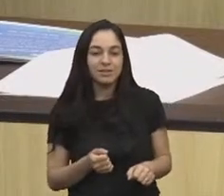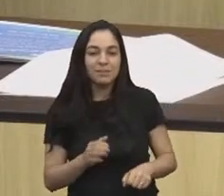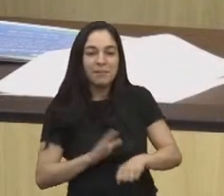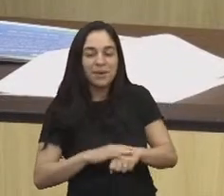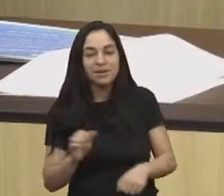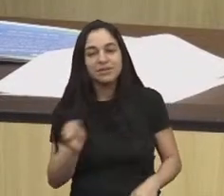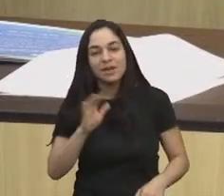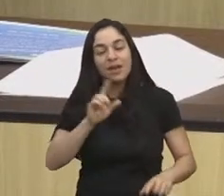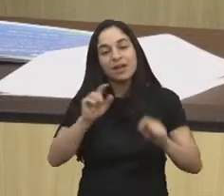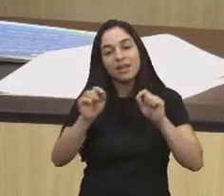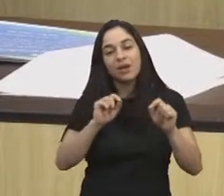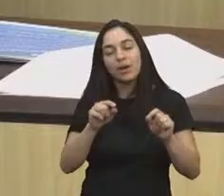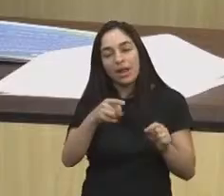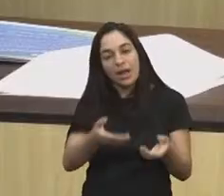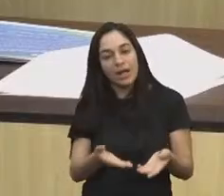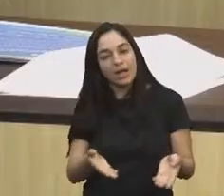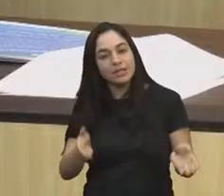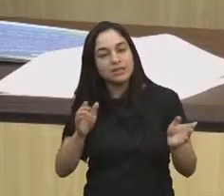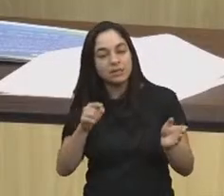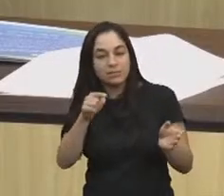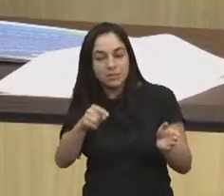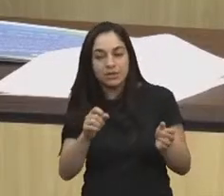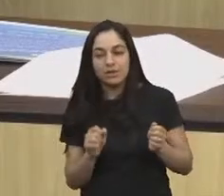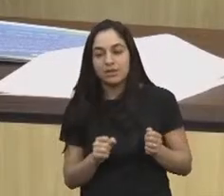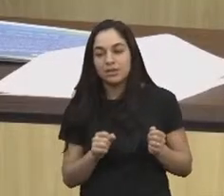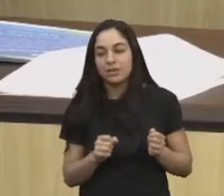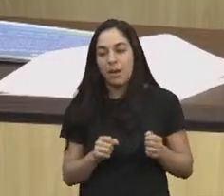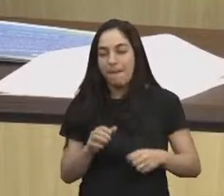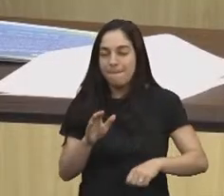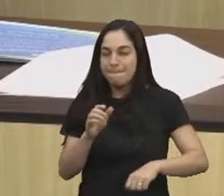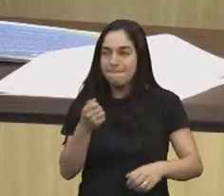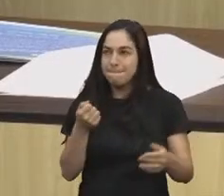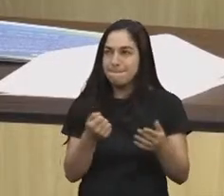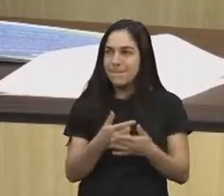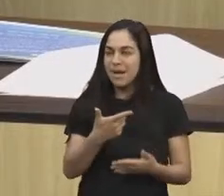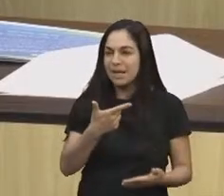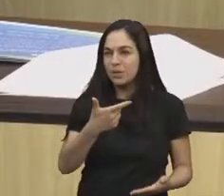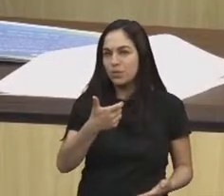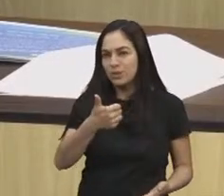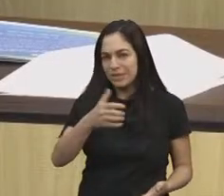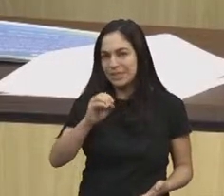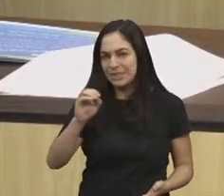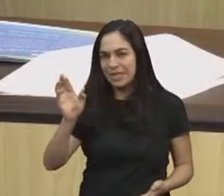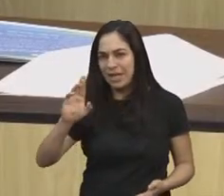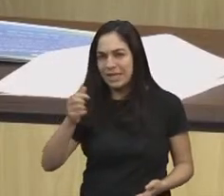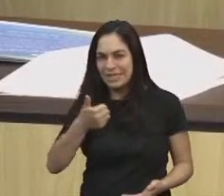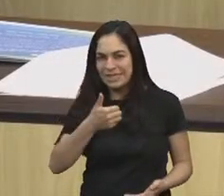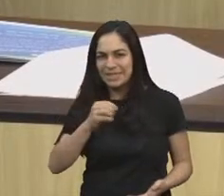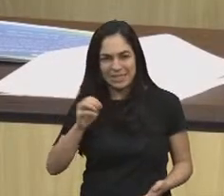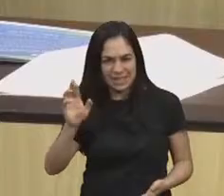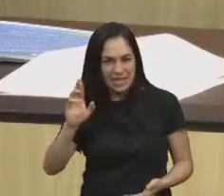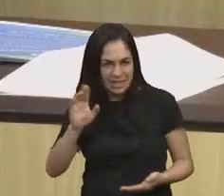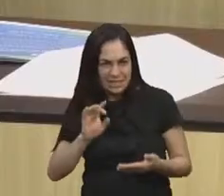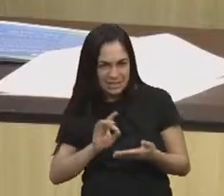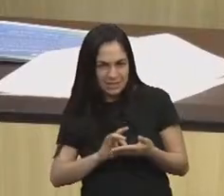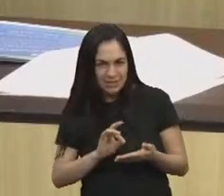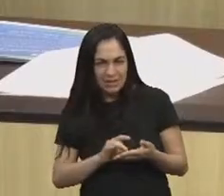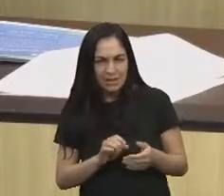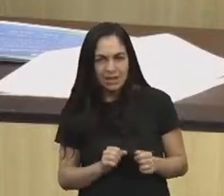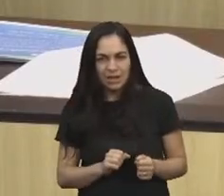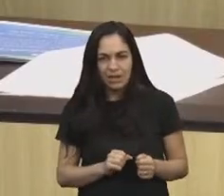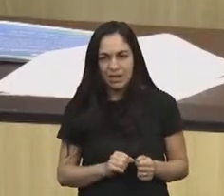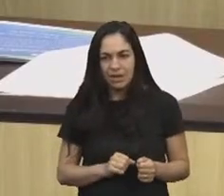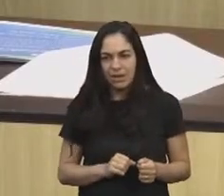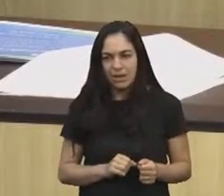Aquela caçamba que você põe em frente, no caso, eles pagam, acho que é R$100 para jogar uma caçamba dessa, mais ou menos isso? Pessoal, vamos lá depois.